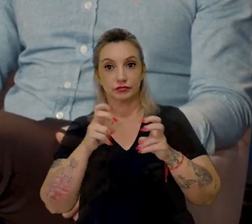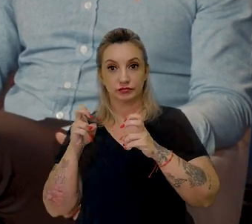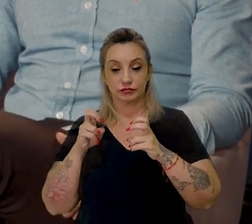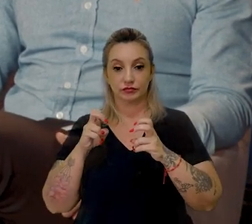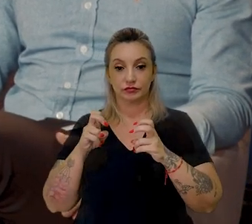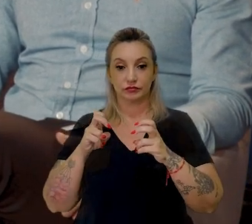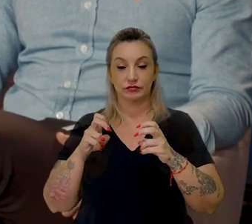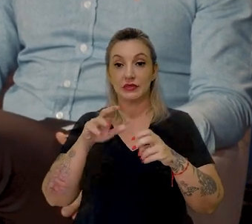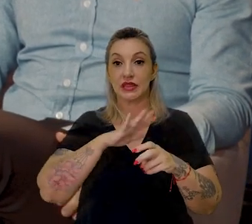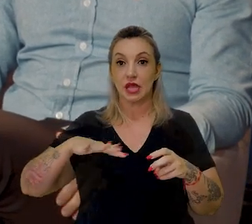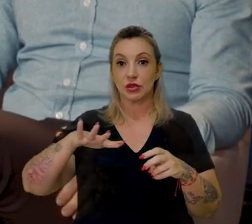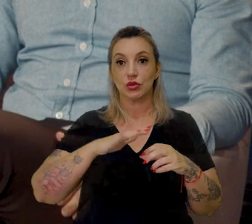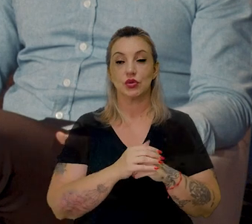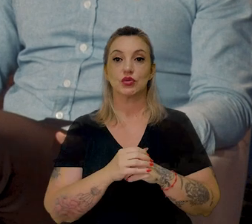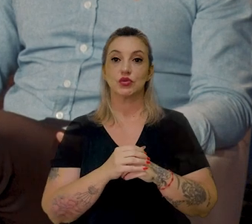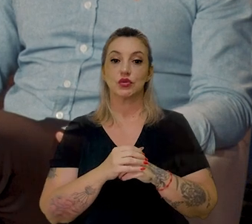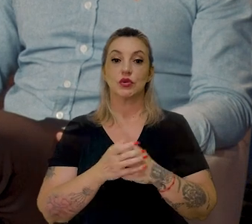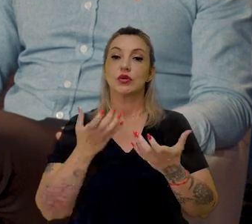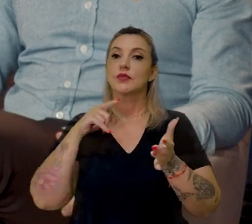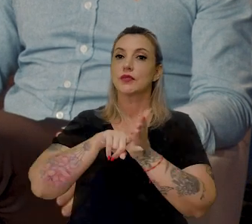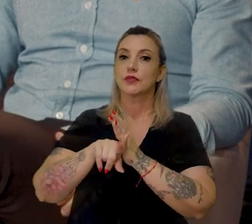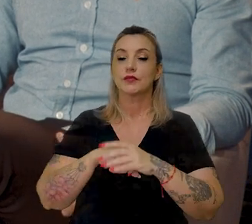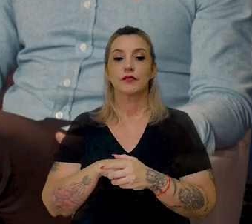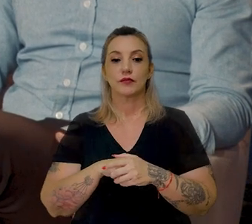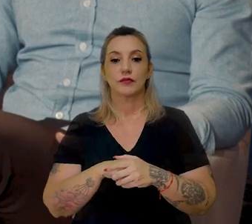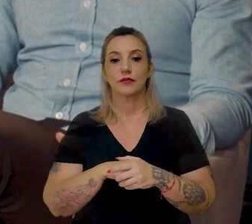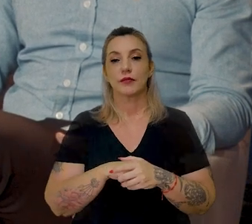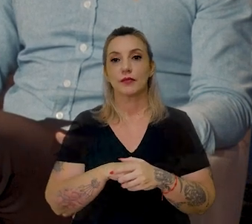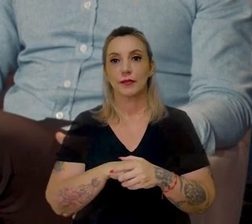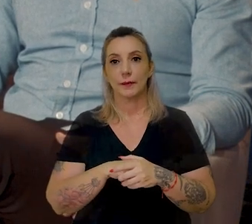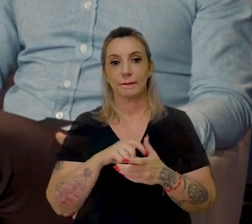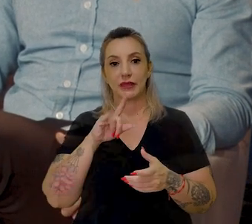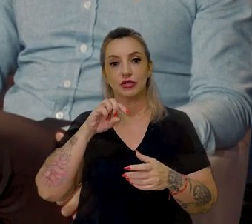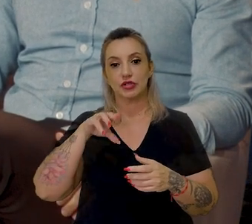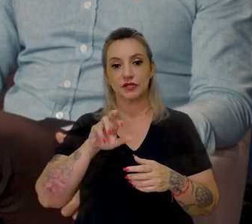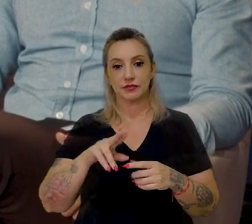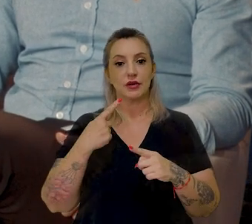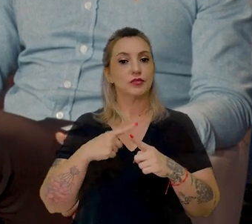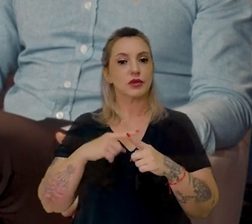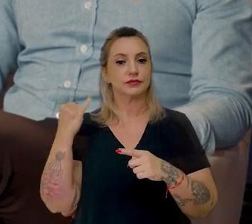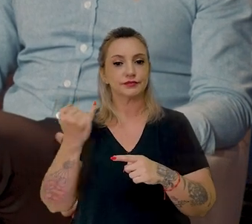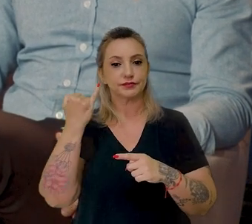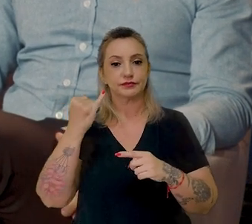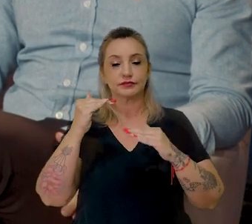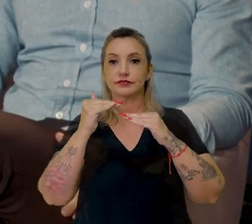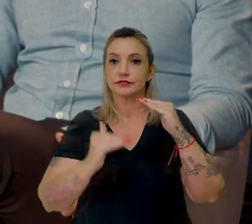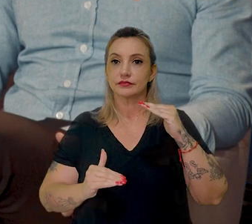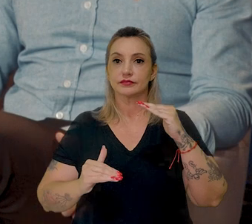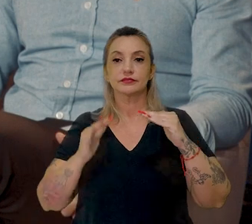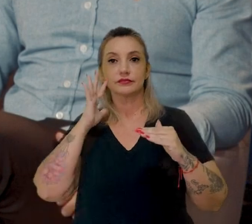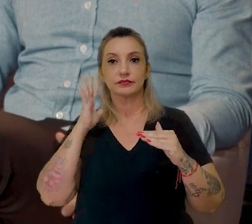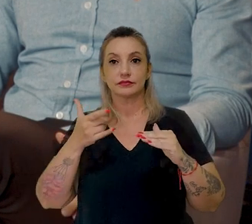o ponto de vista dos territórios eh eu queria perguntar pro diosmar eh Por que que é tão importante entender as